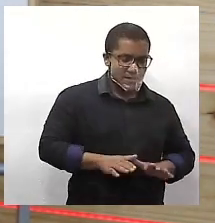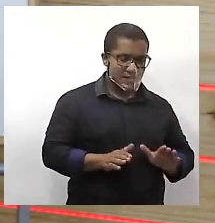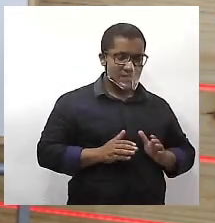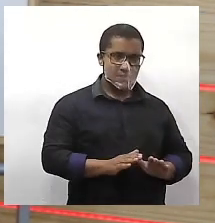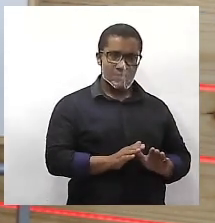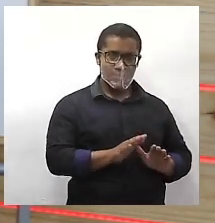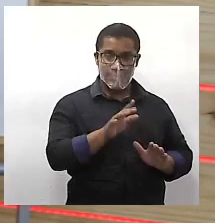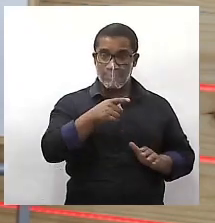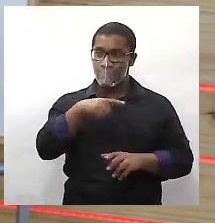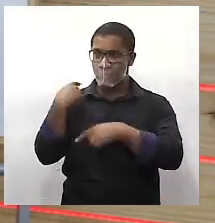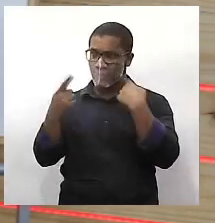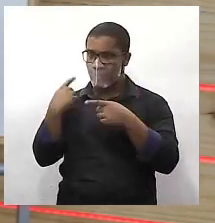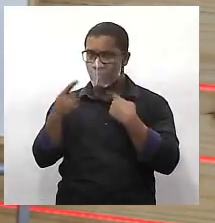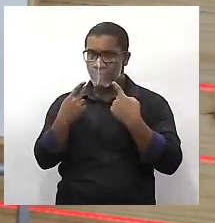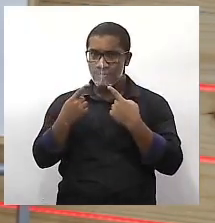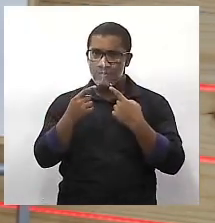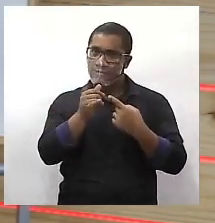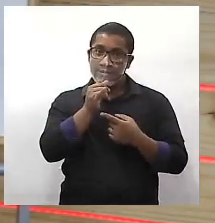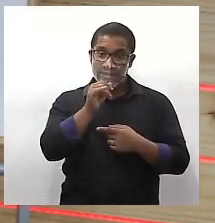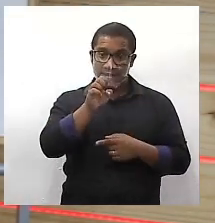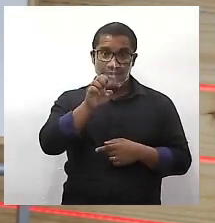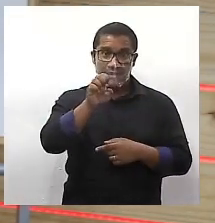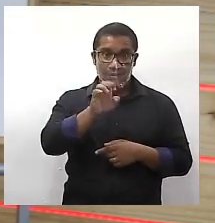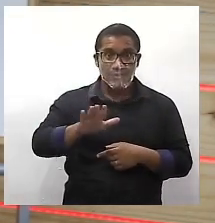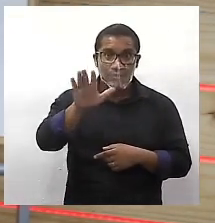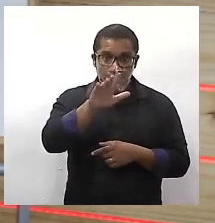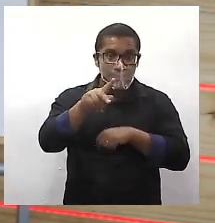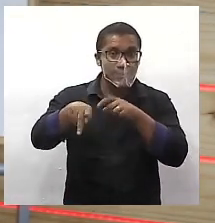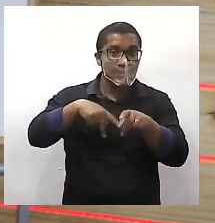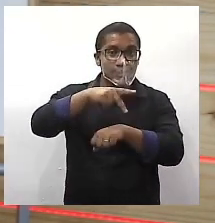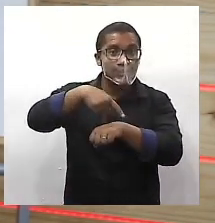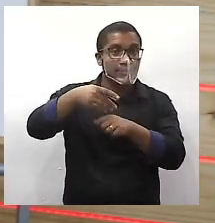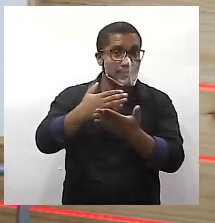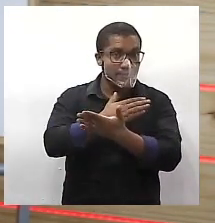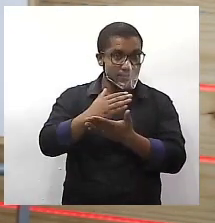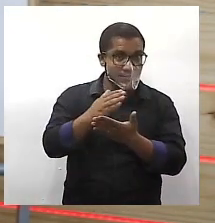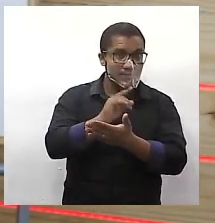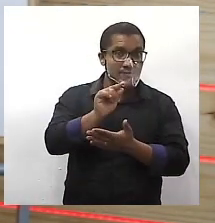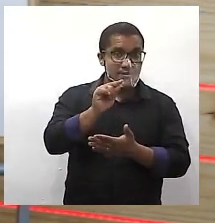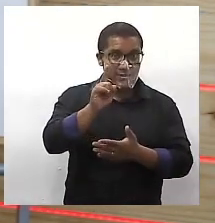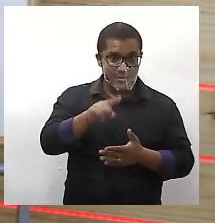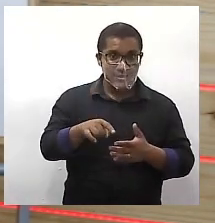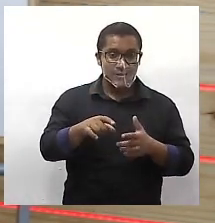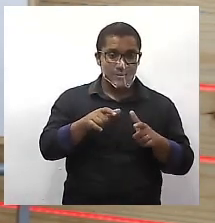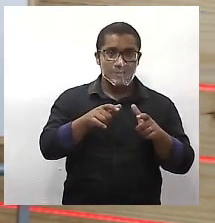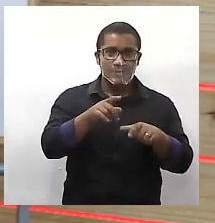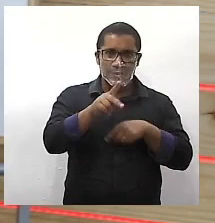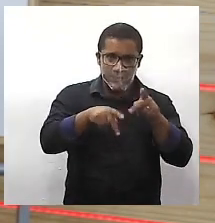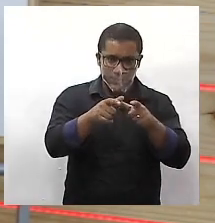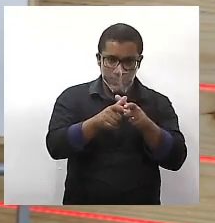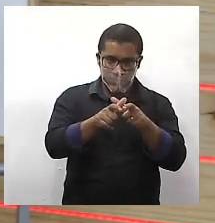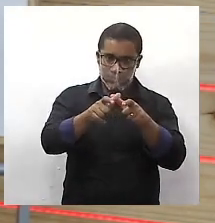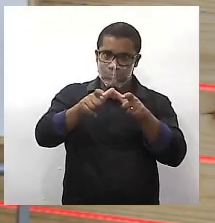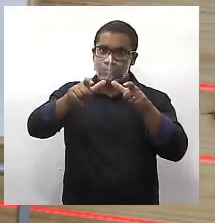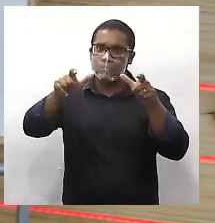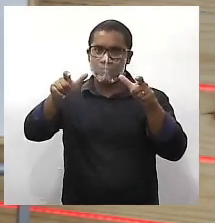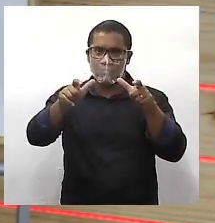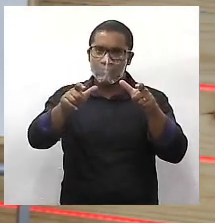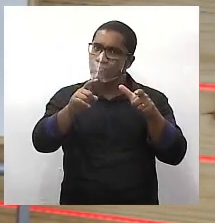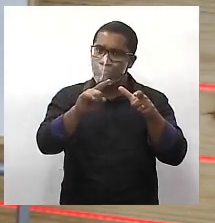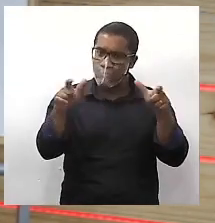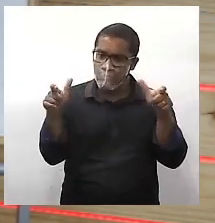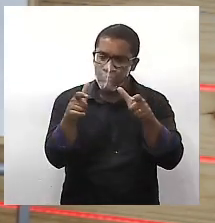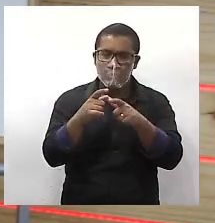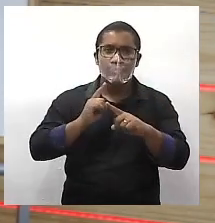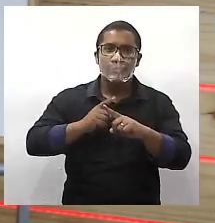exemplo, em alguns países europeus, então significa que essa população ela não está crescendo. Essa população está